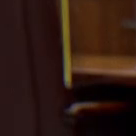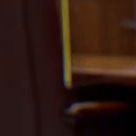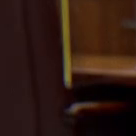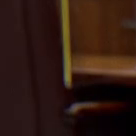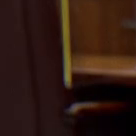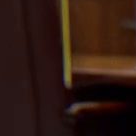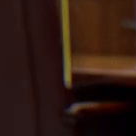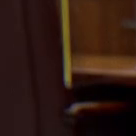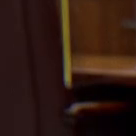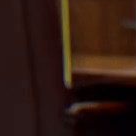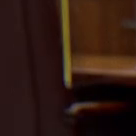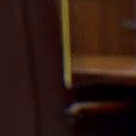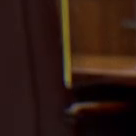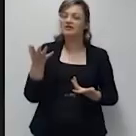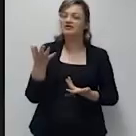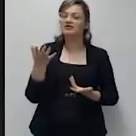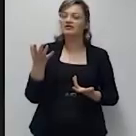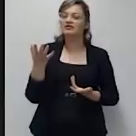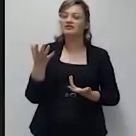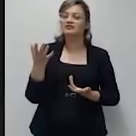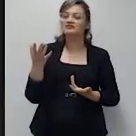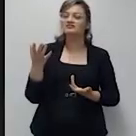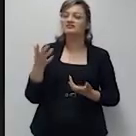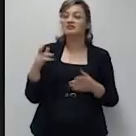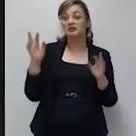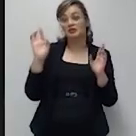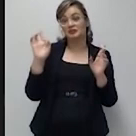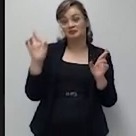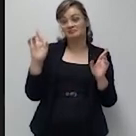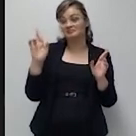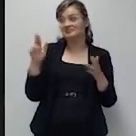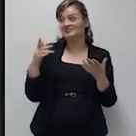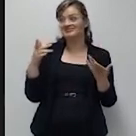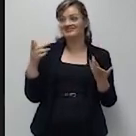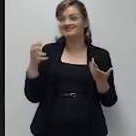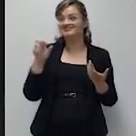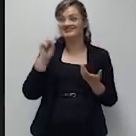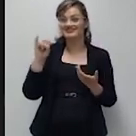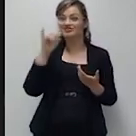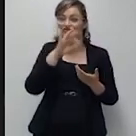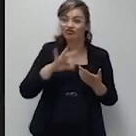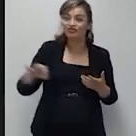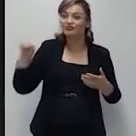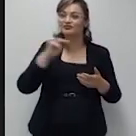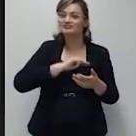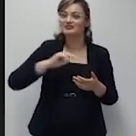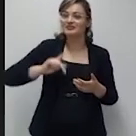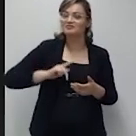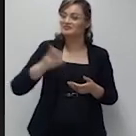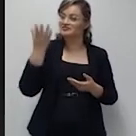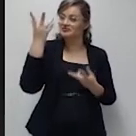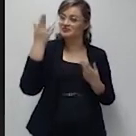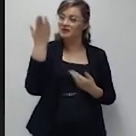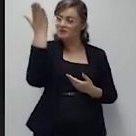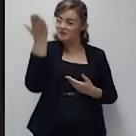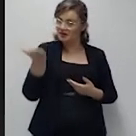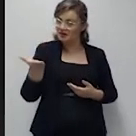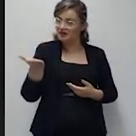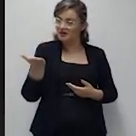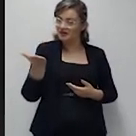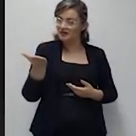terceira seção do Superior Tribunal de Justiça por maioria de votos da terceira seção do STJ Decidiu não ser mais possível